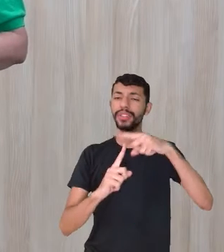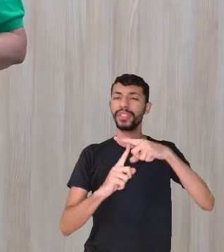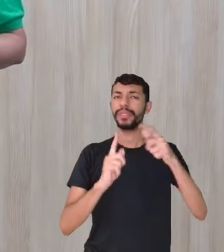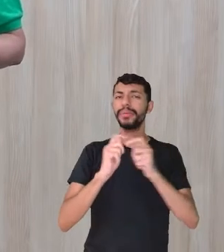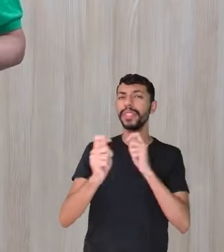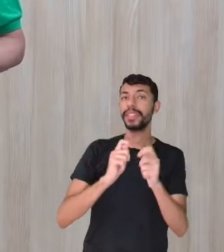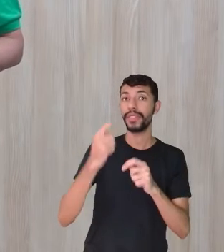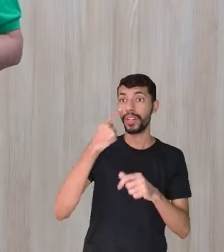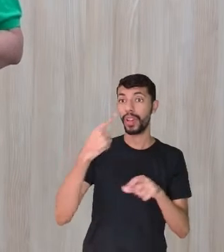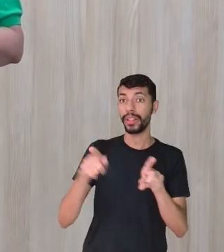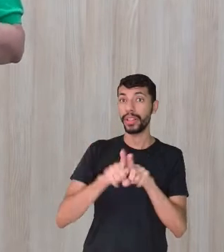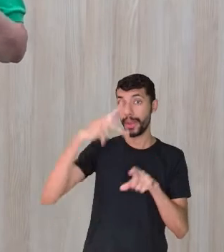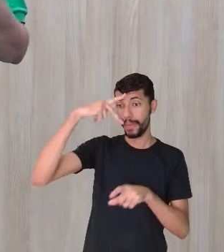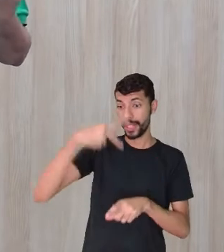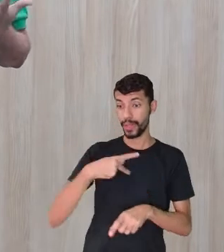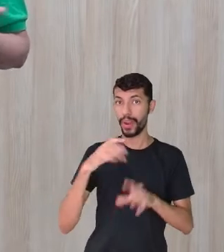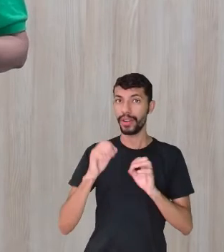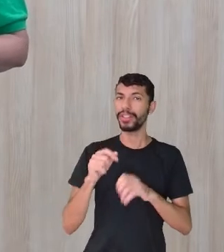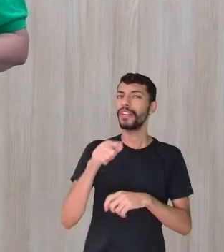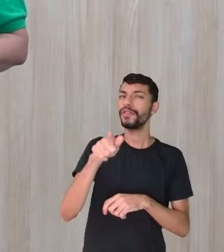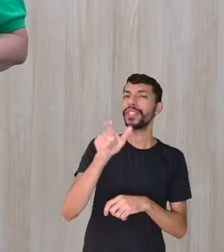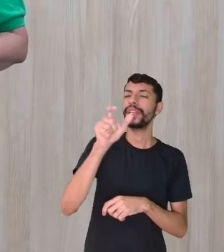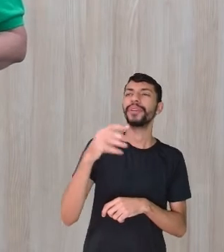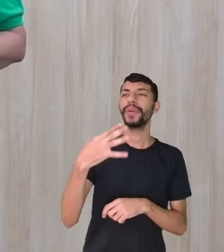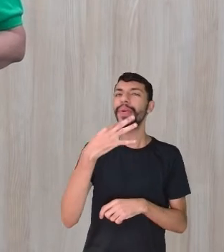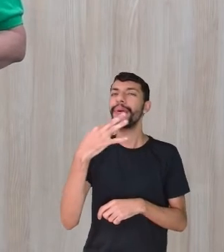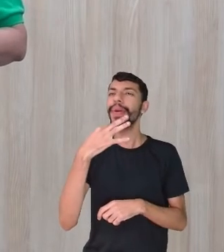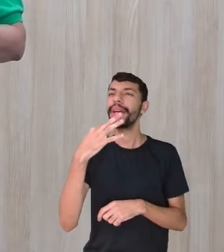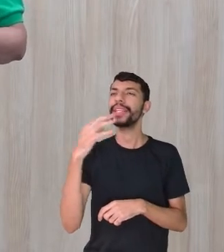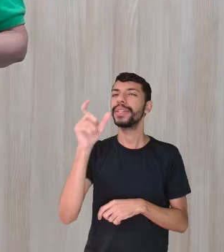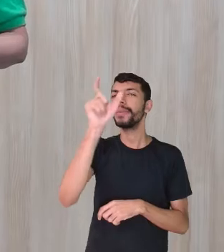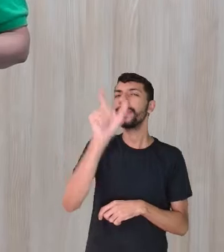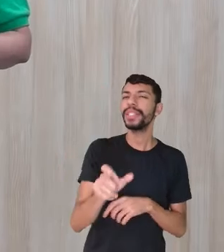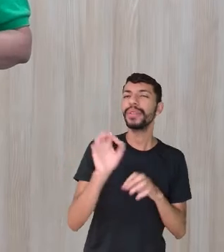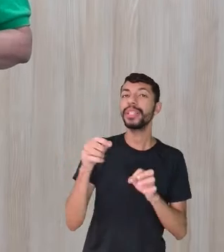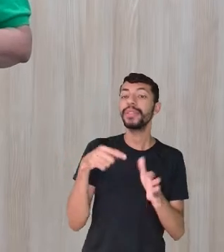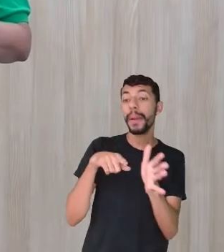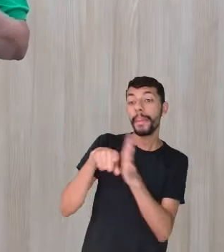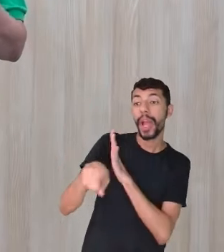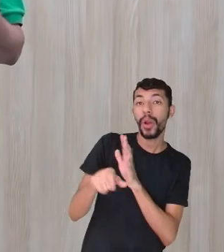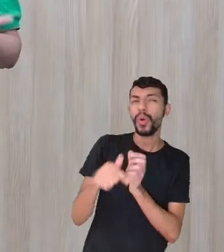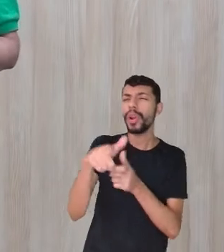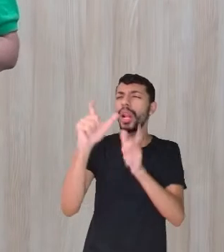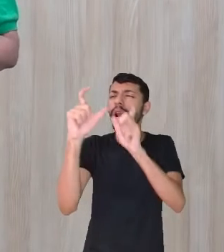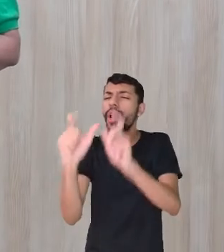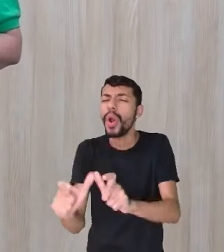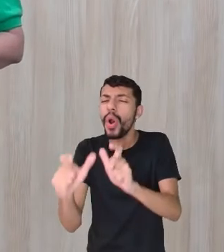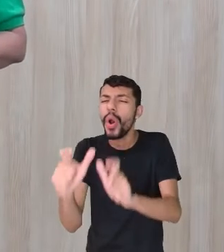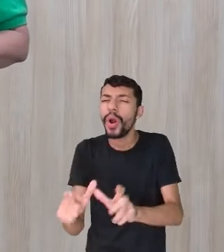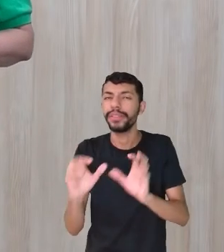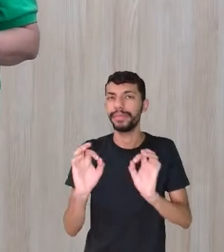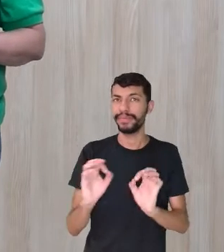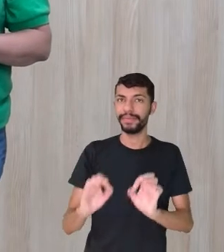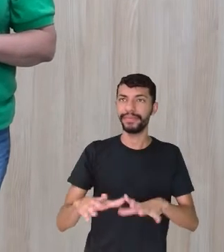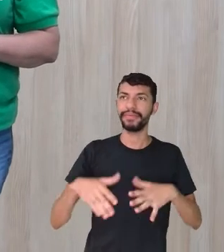Entrevista pessoal, né? Quando você conhece alguém, você pergunta, não é, de onde essa pessoa